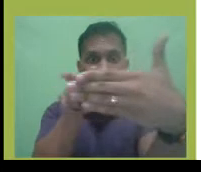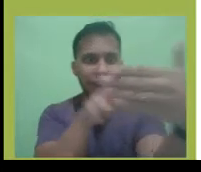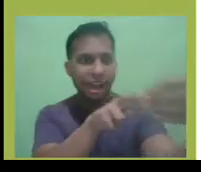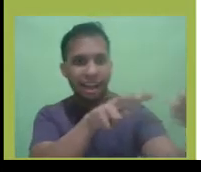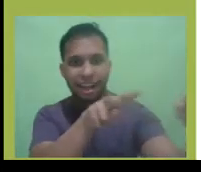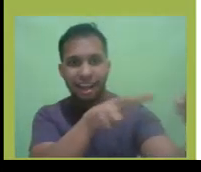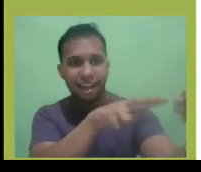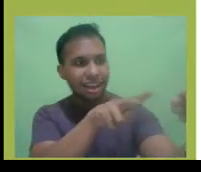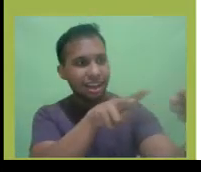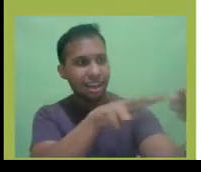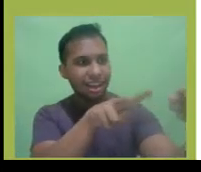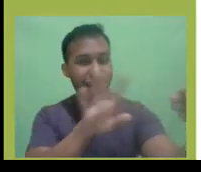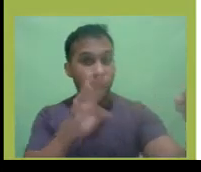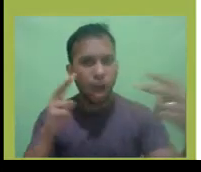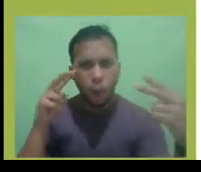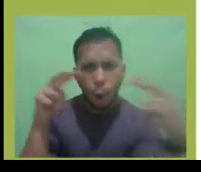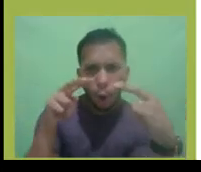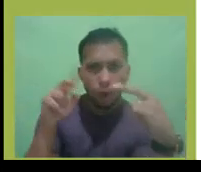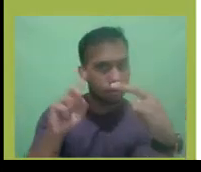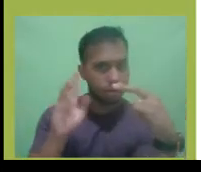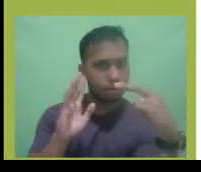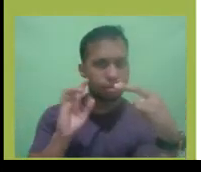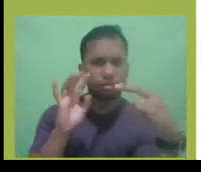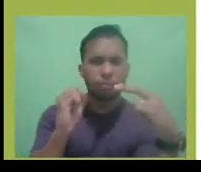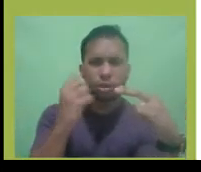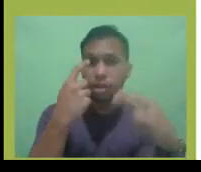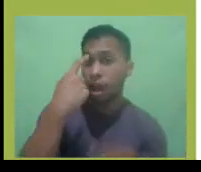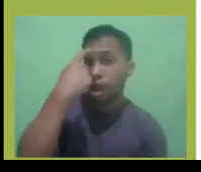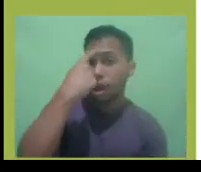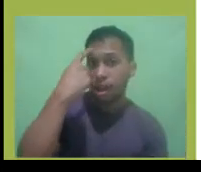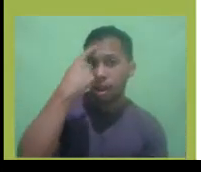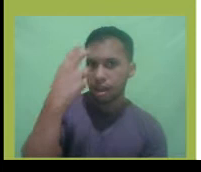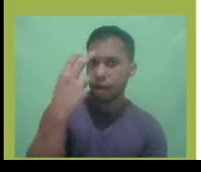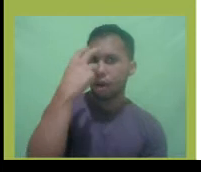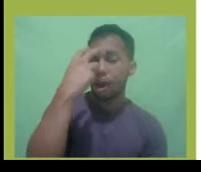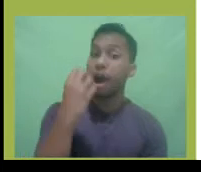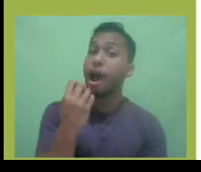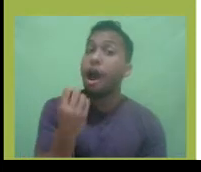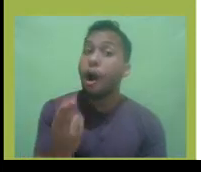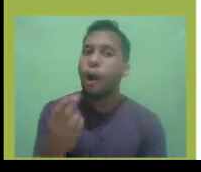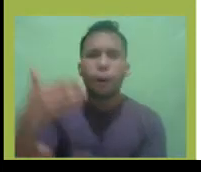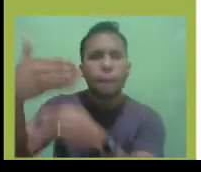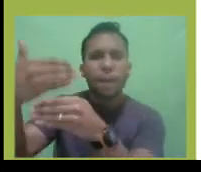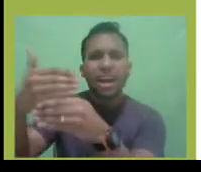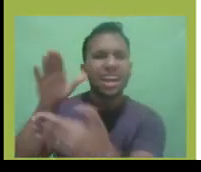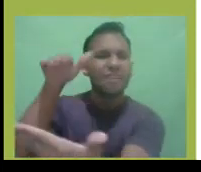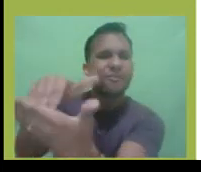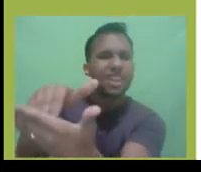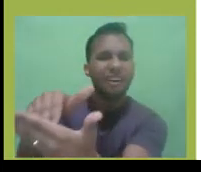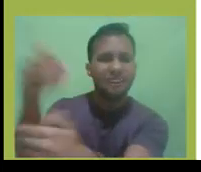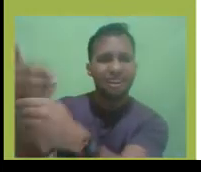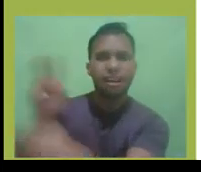esqueça de virar o seu olhar, direcionar o seu olhar para a plateia. As pessoas precisam sentir que elas estão sendo